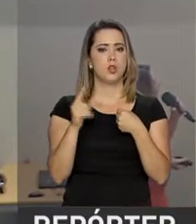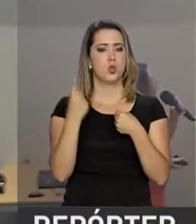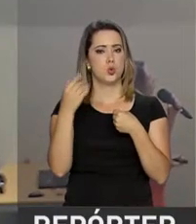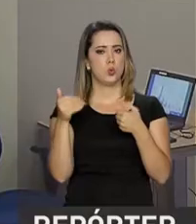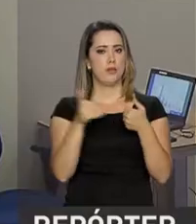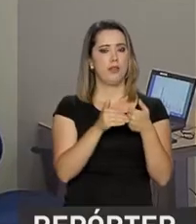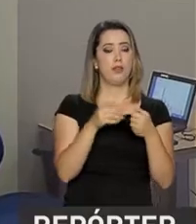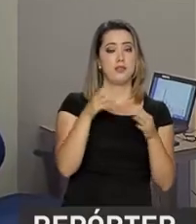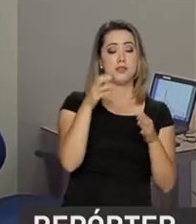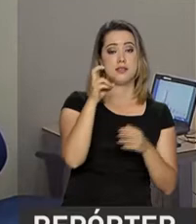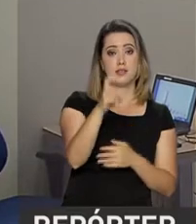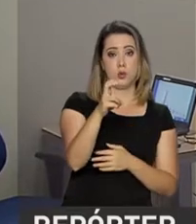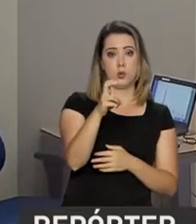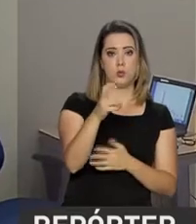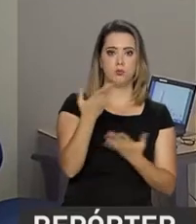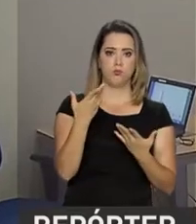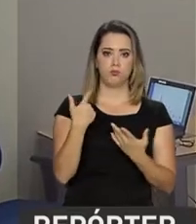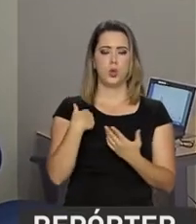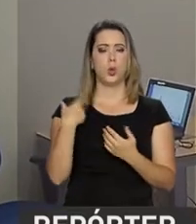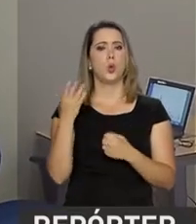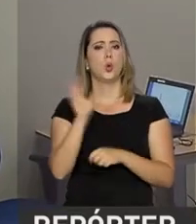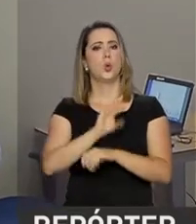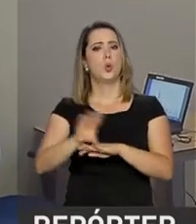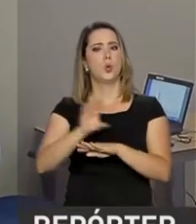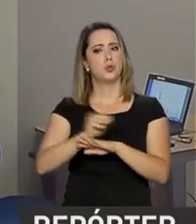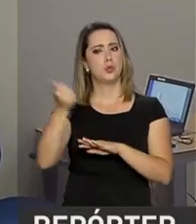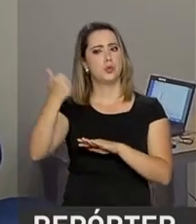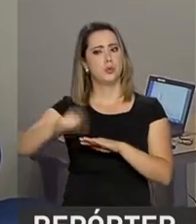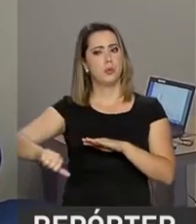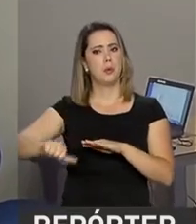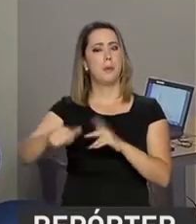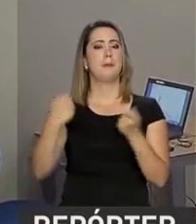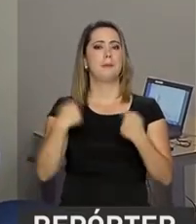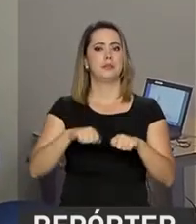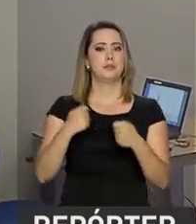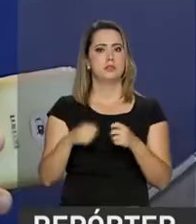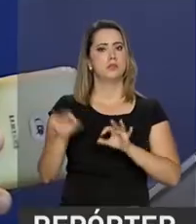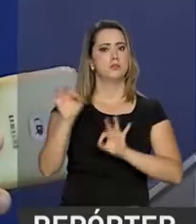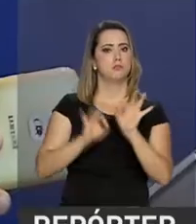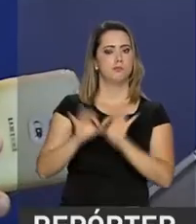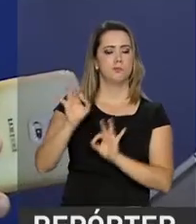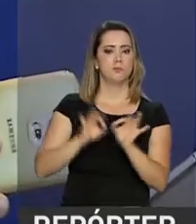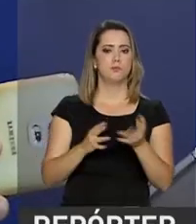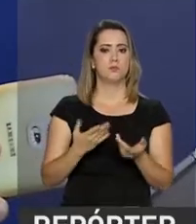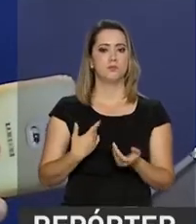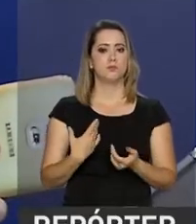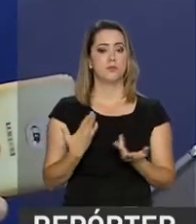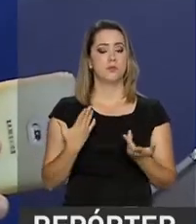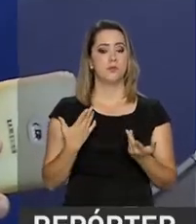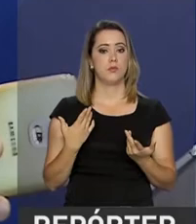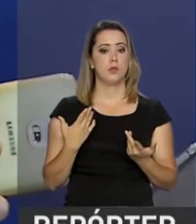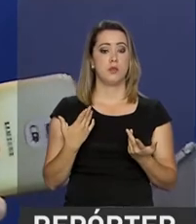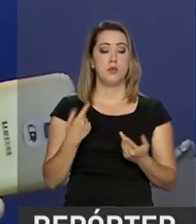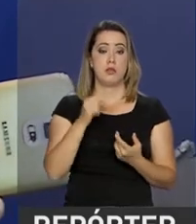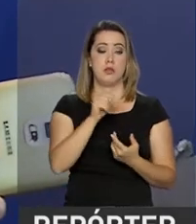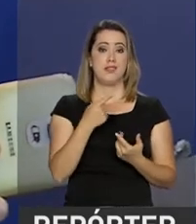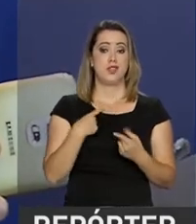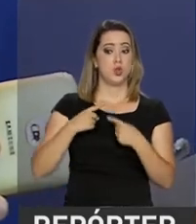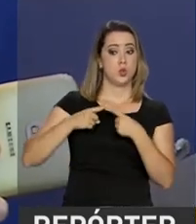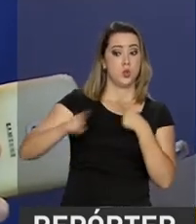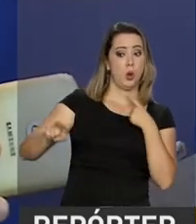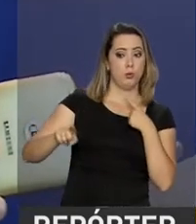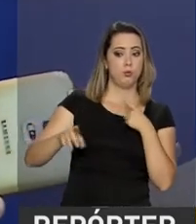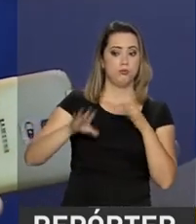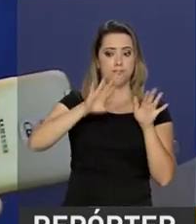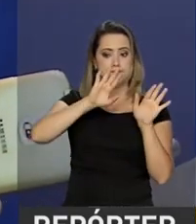cinco cursos mal avaliados preciso fazer algumas readequações no descredenciamento é o ato final é a medida